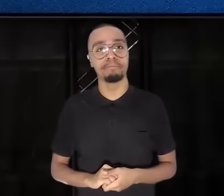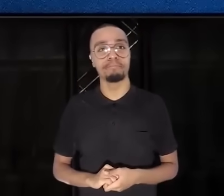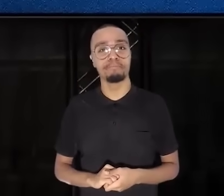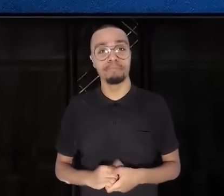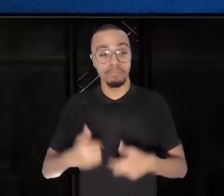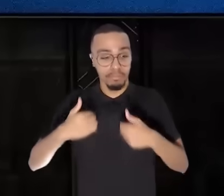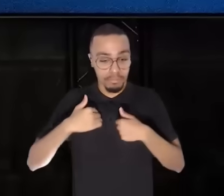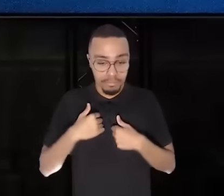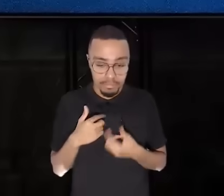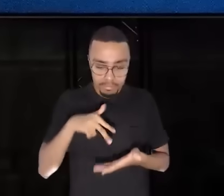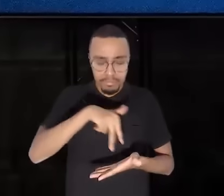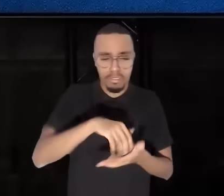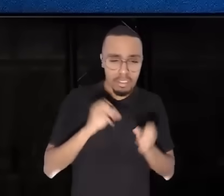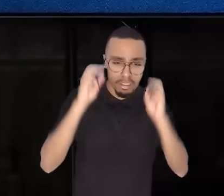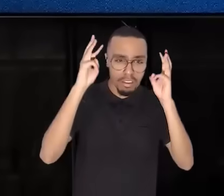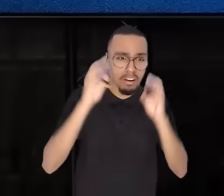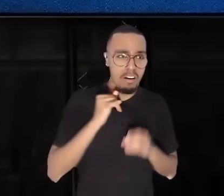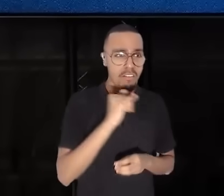mandou